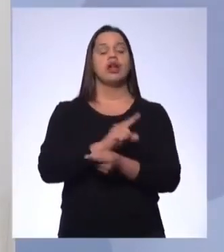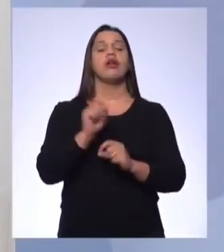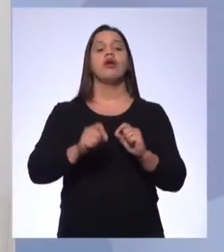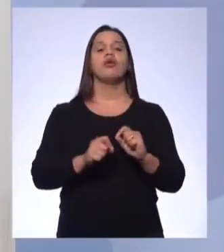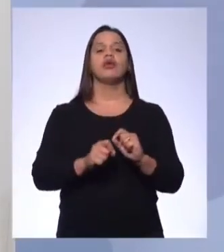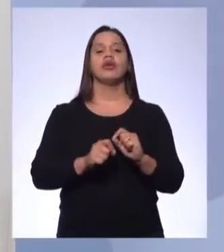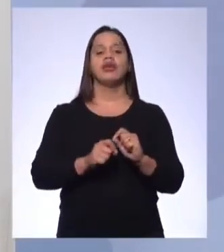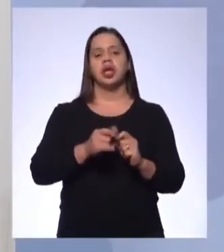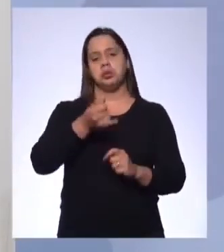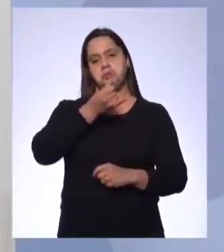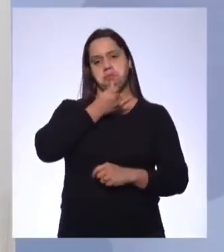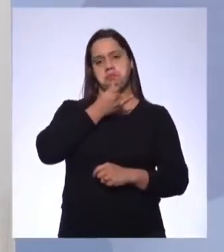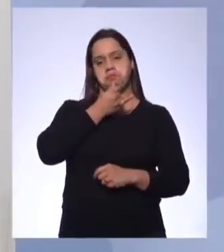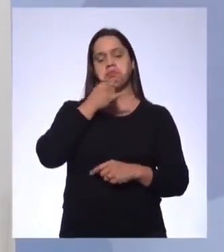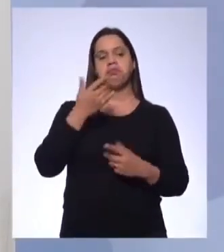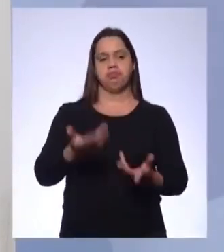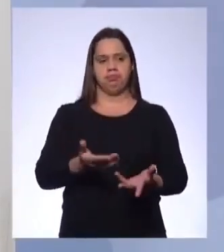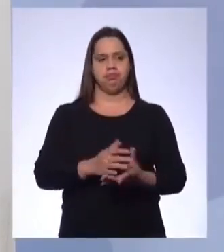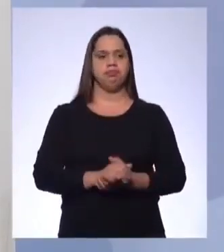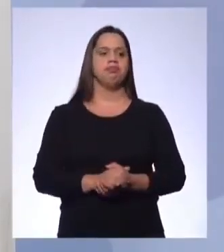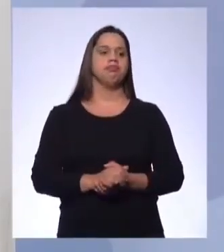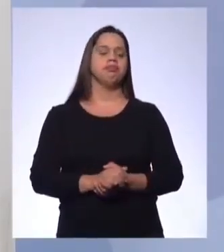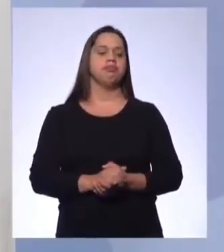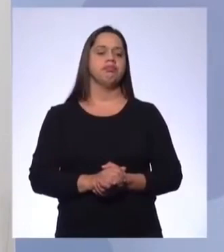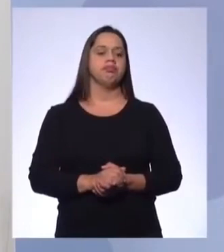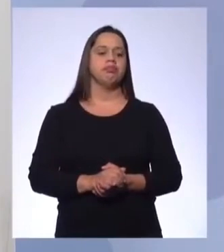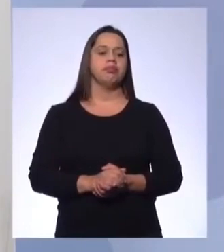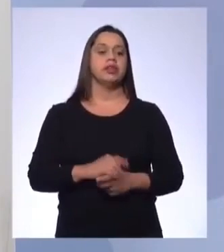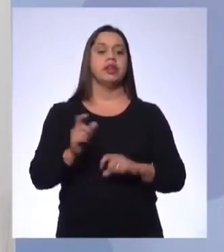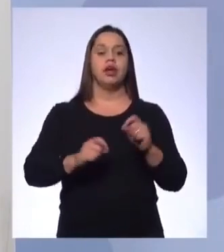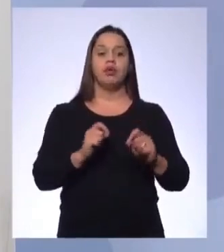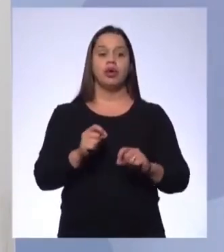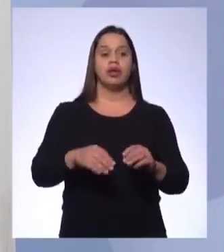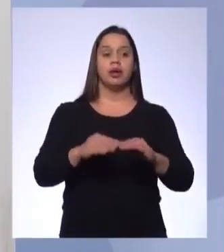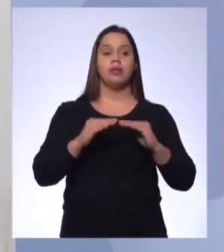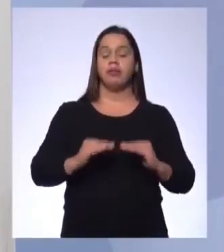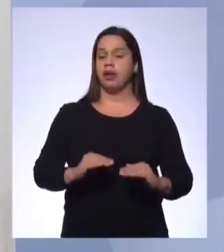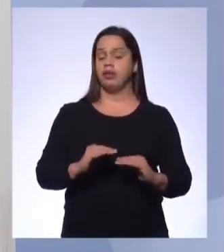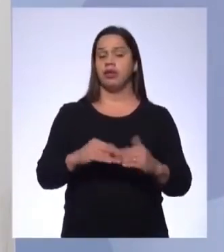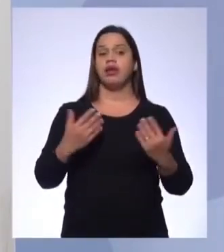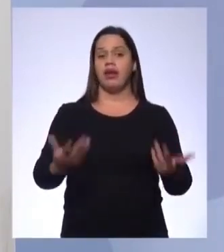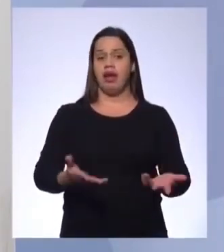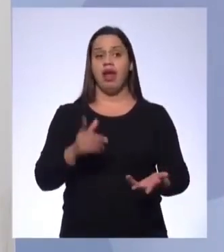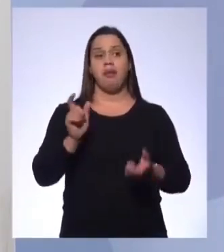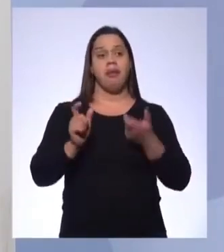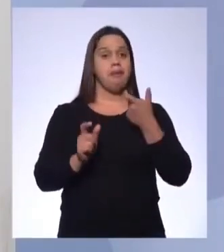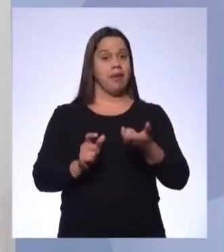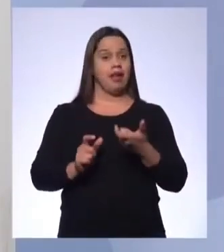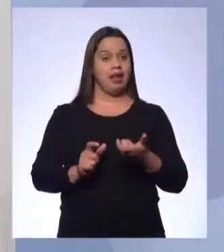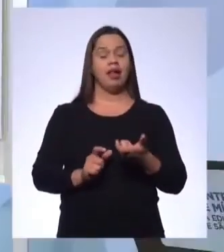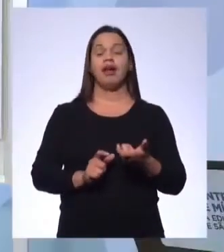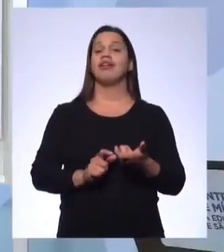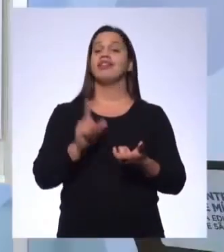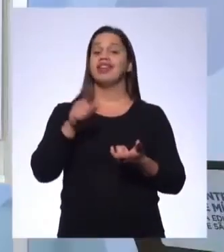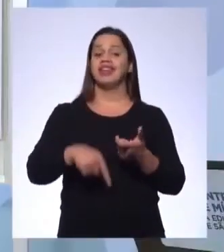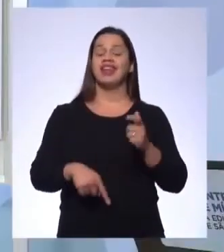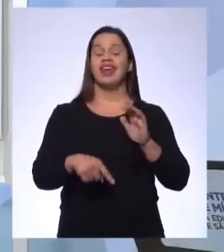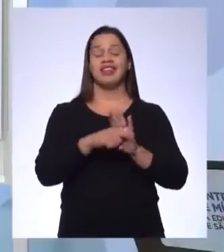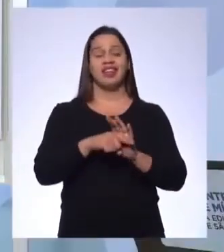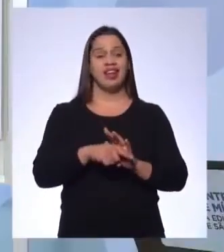Fortunately, unfortunately, felizmente, infelizmente. Então, eu sei que unsure é uma palavra negativa. E